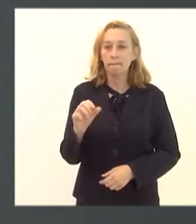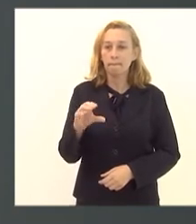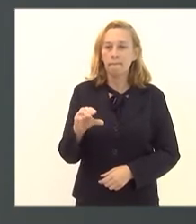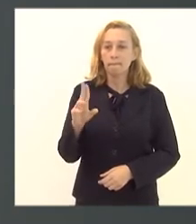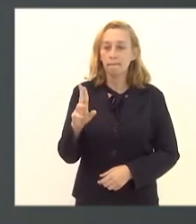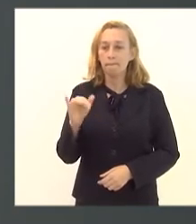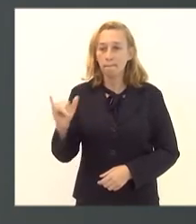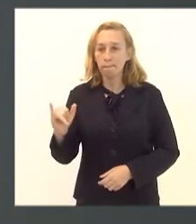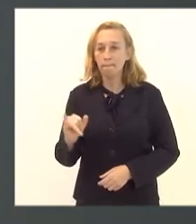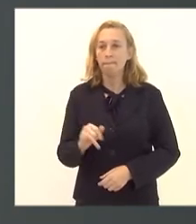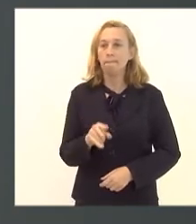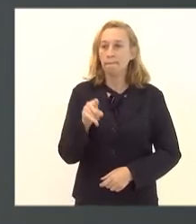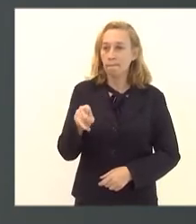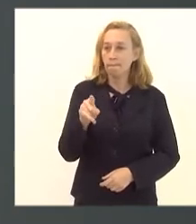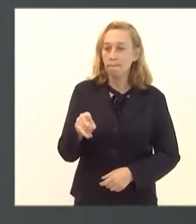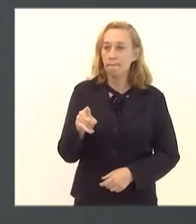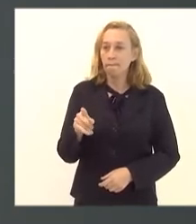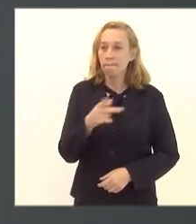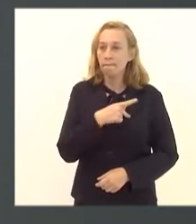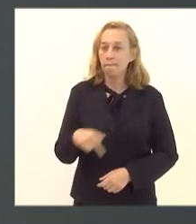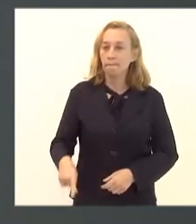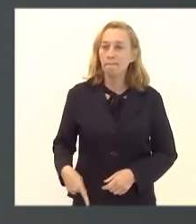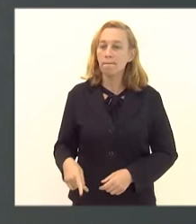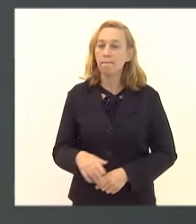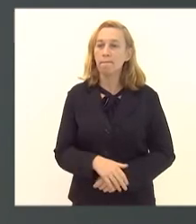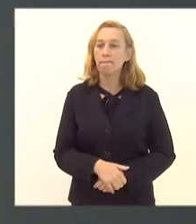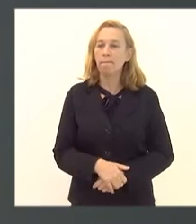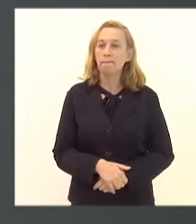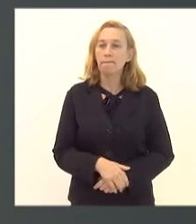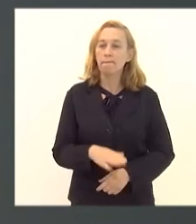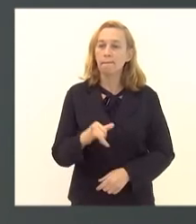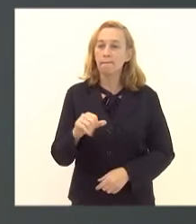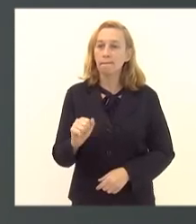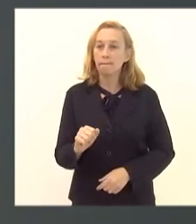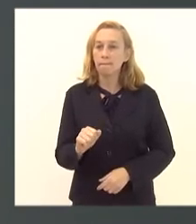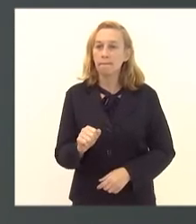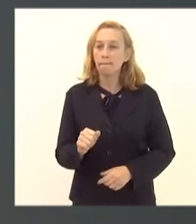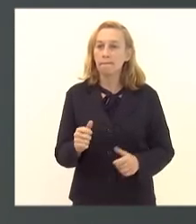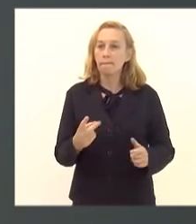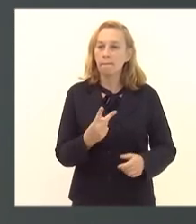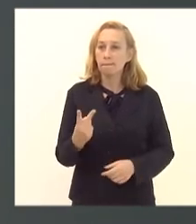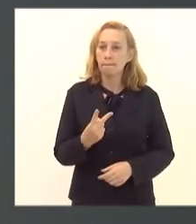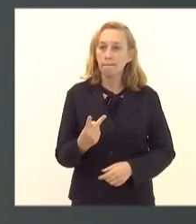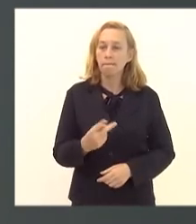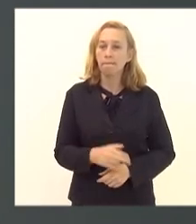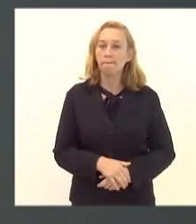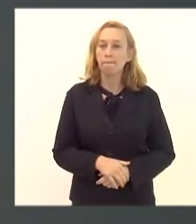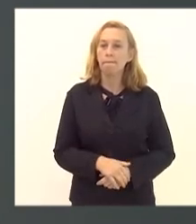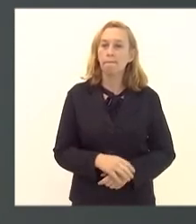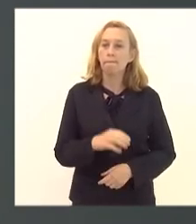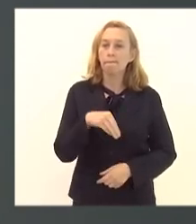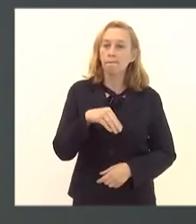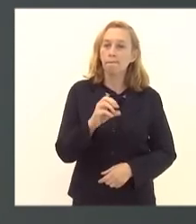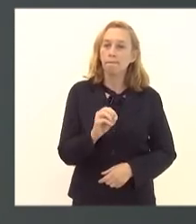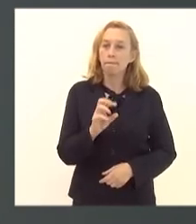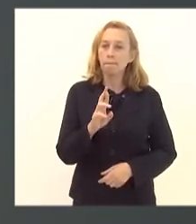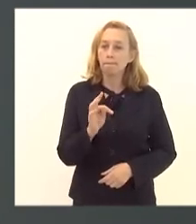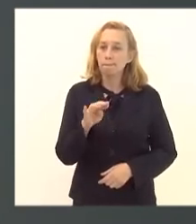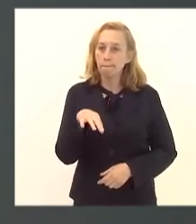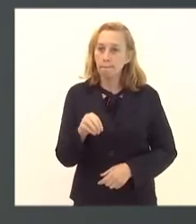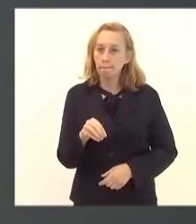nesse caso aqui, deputado, presidente, nós estamos prevendo uma bacia de amortecimento. Nos dois casos, tem uma bacia de amortecimento a montante,